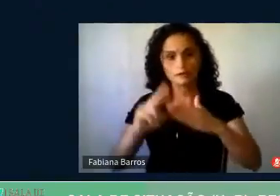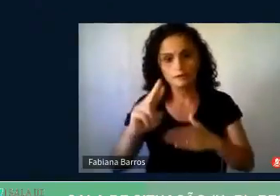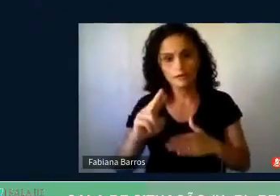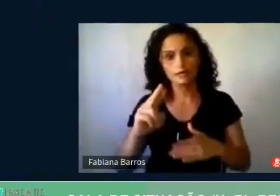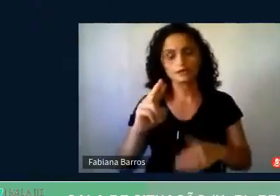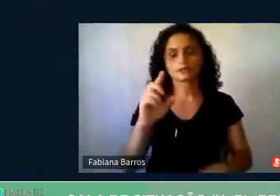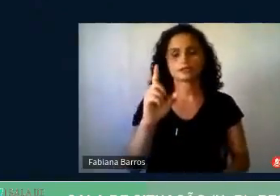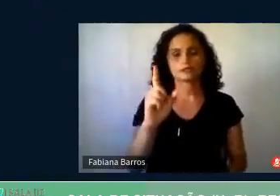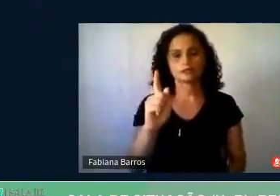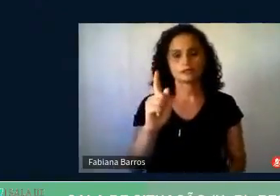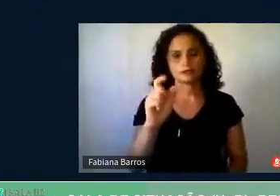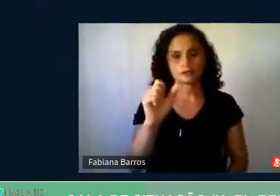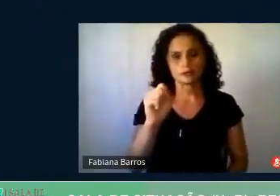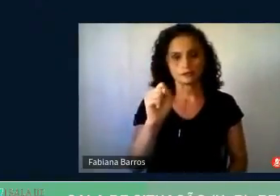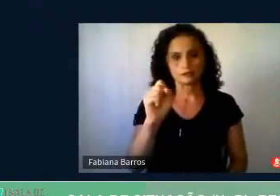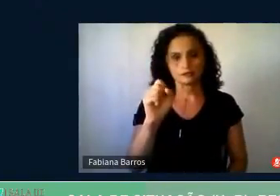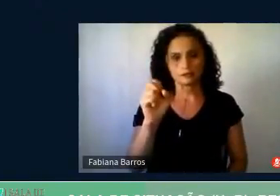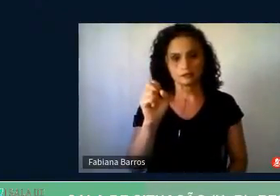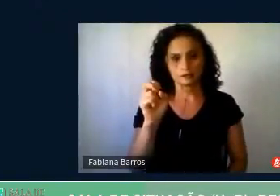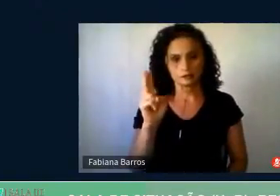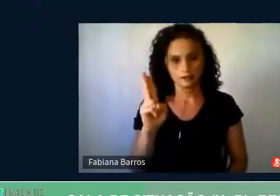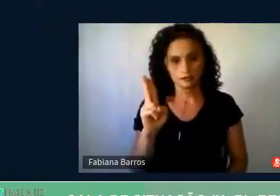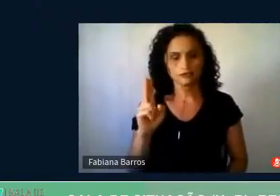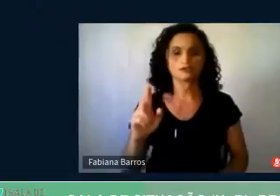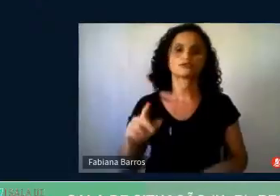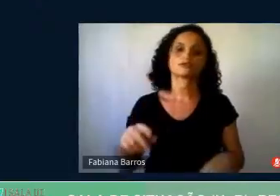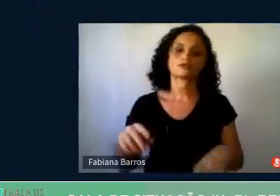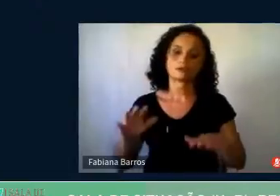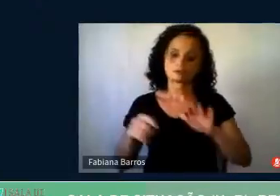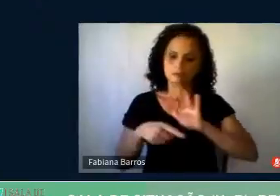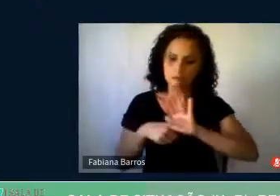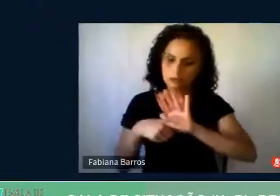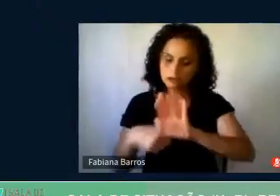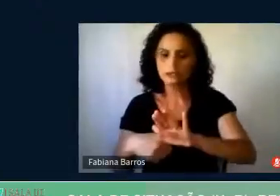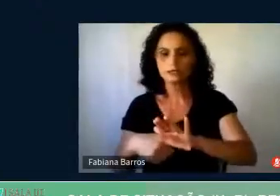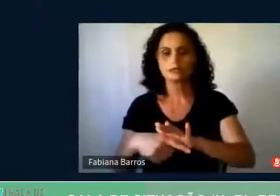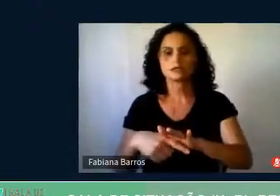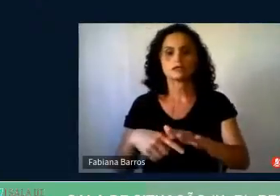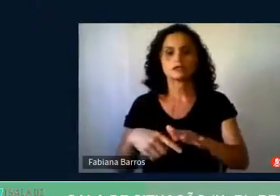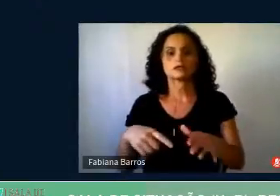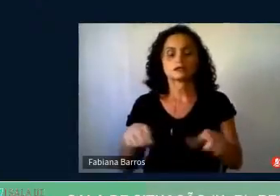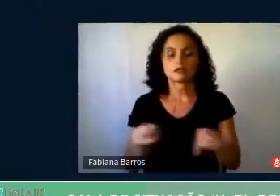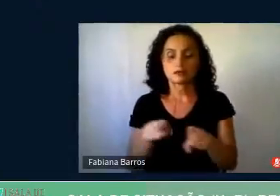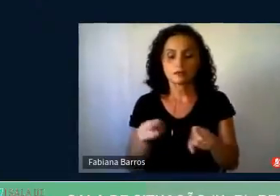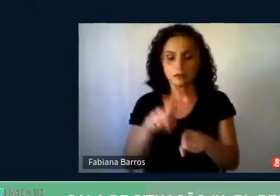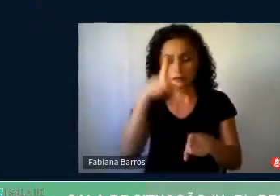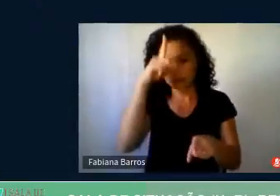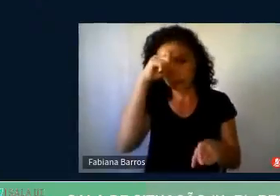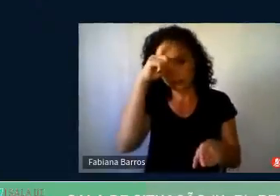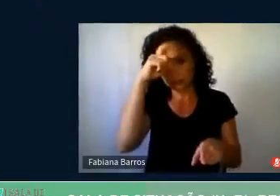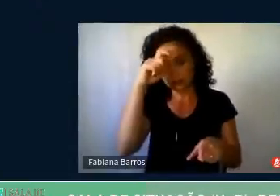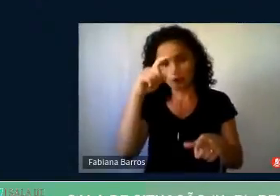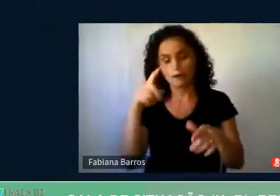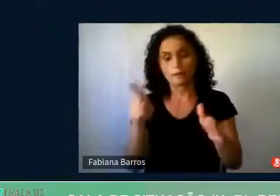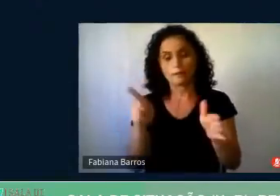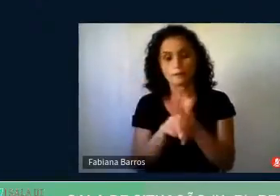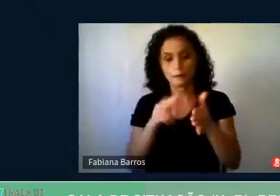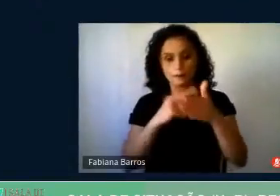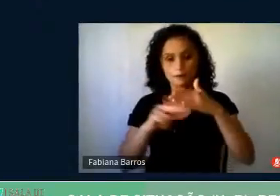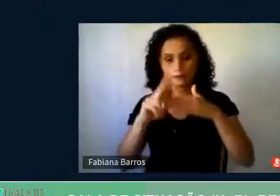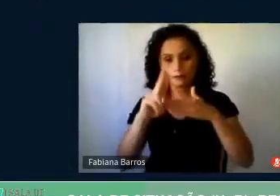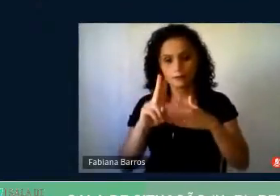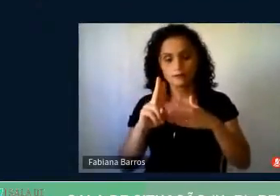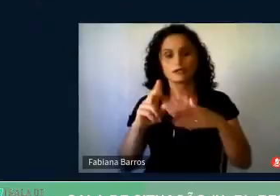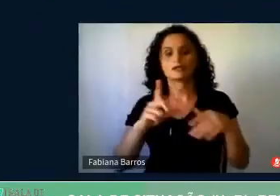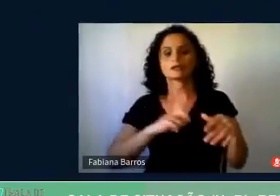dessa epidemia. No HUB, já são quase 1.500 pessoas cadastradas. Nós conseguimos ajudar o HUB a